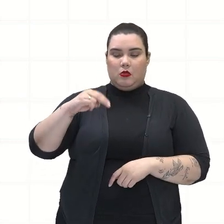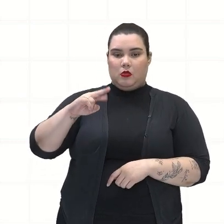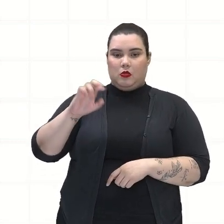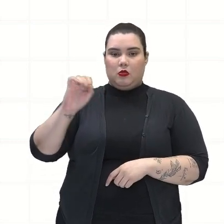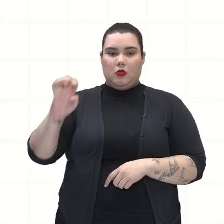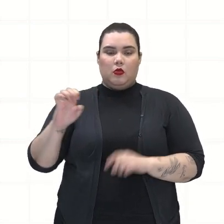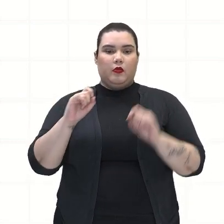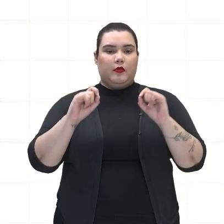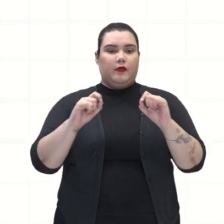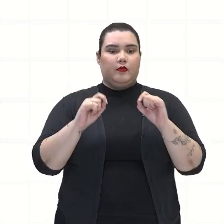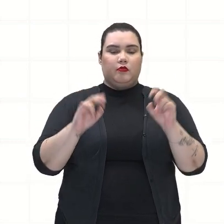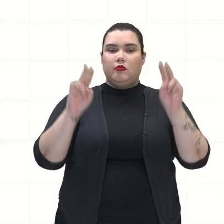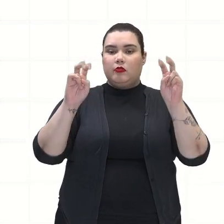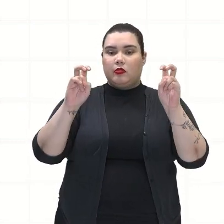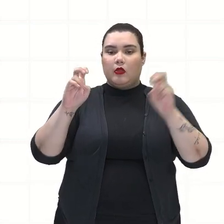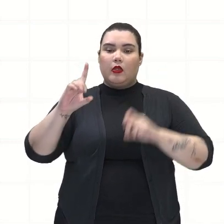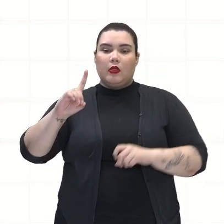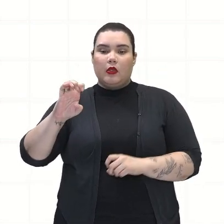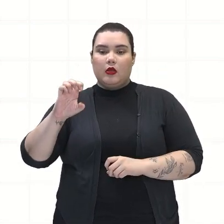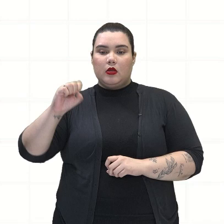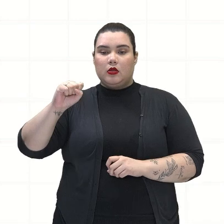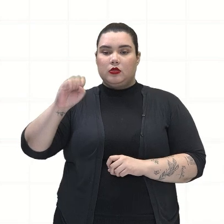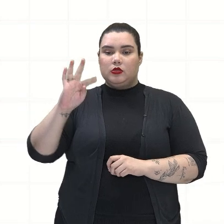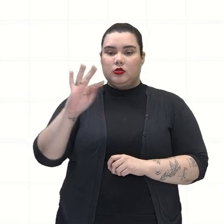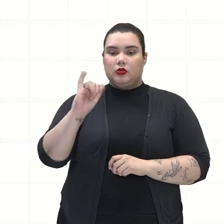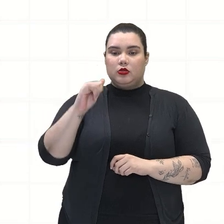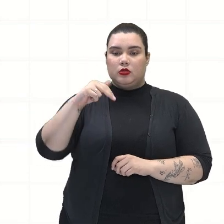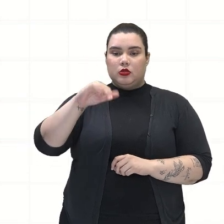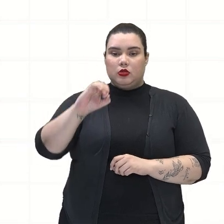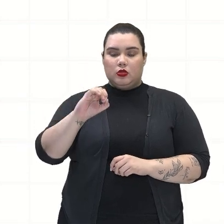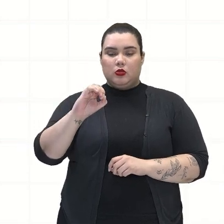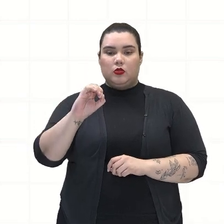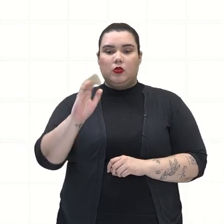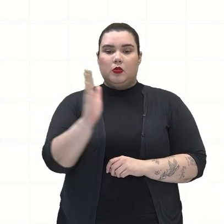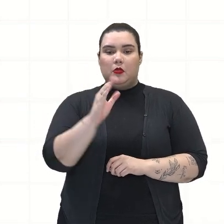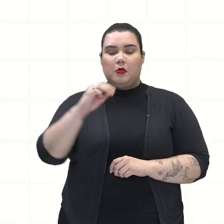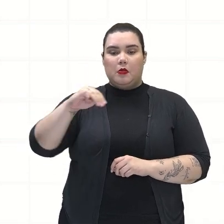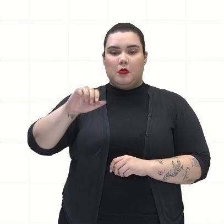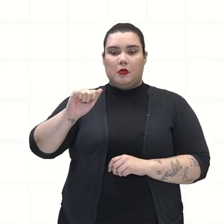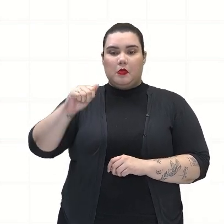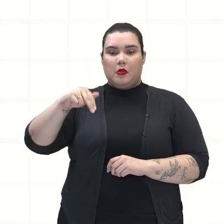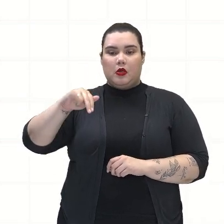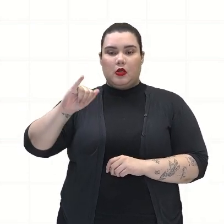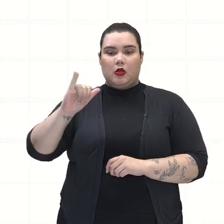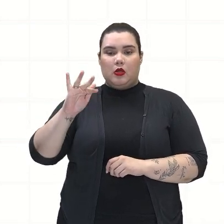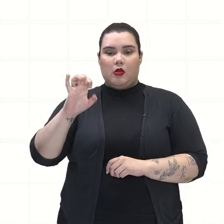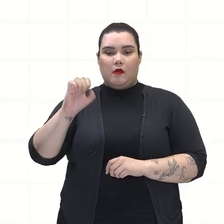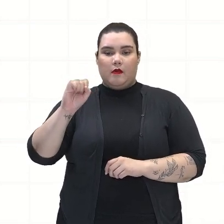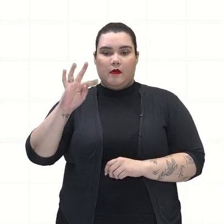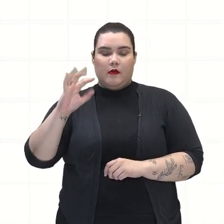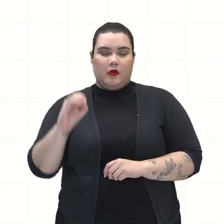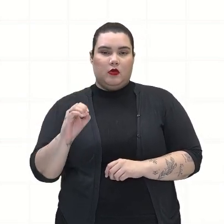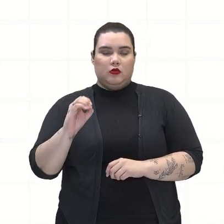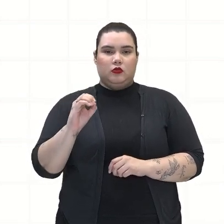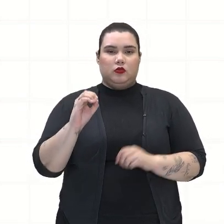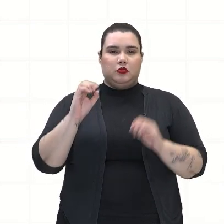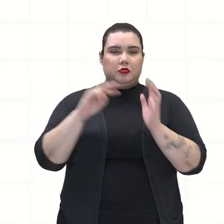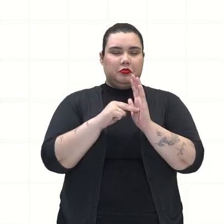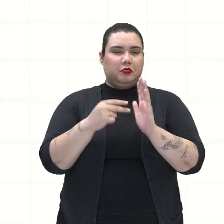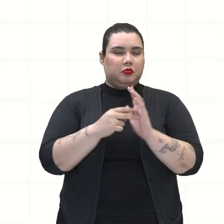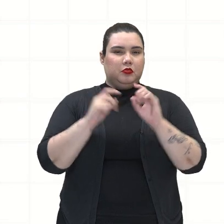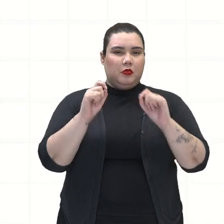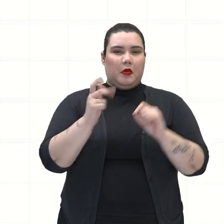O destino manifesto. É como se Deus destinou, né, o